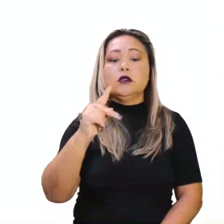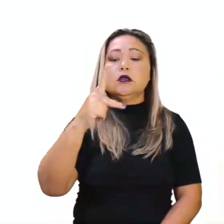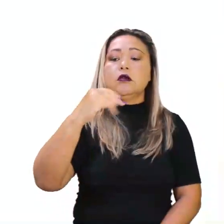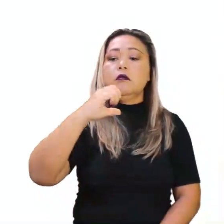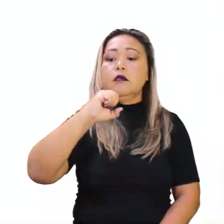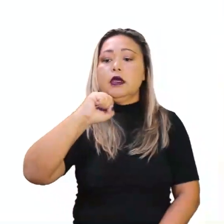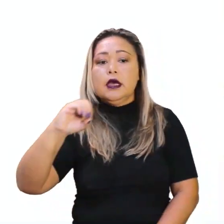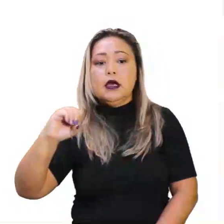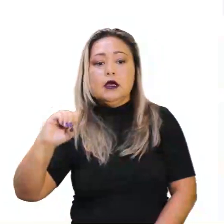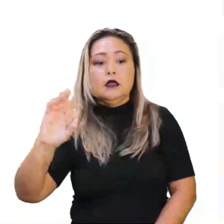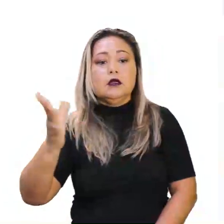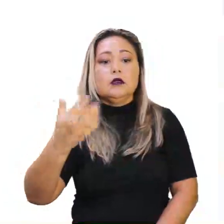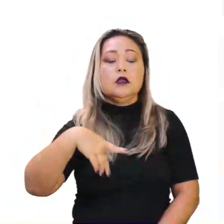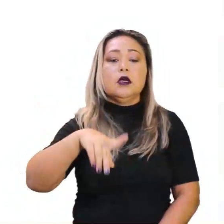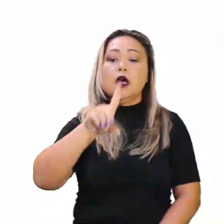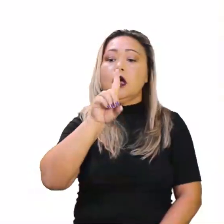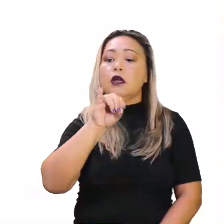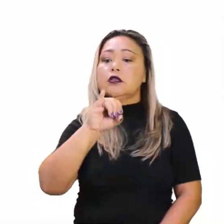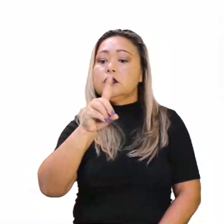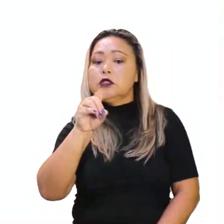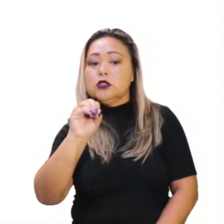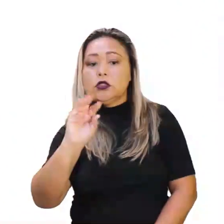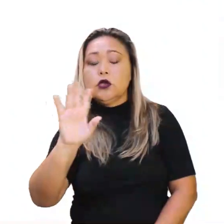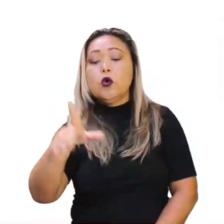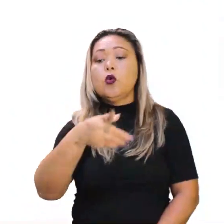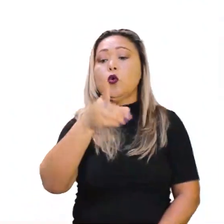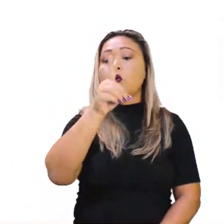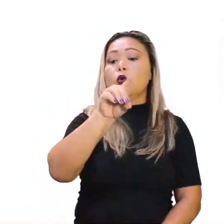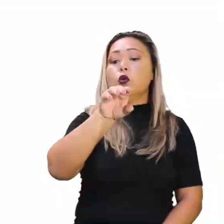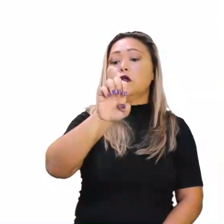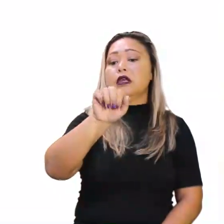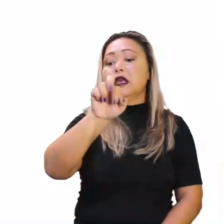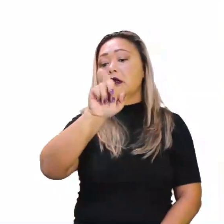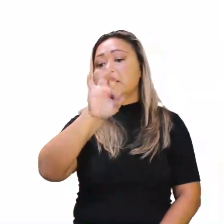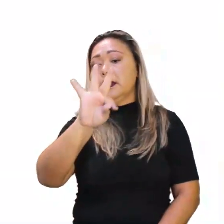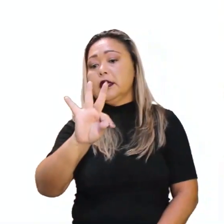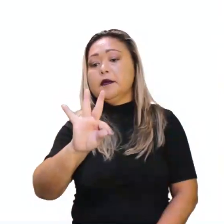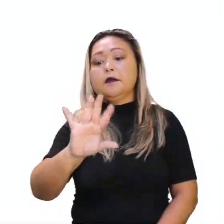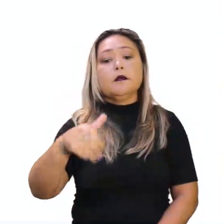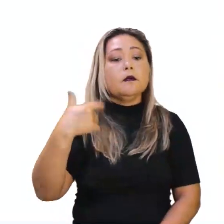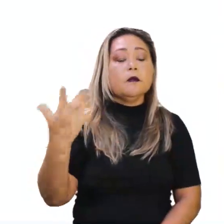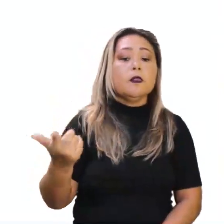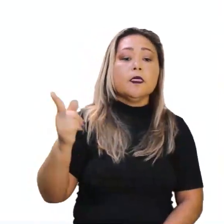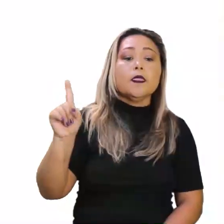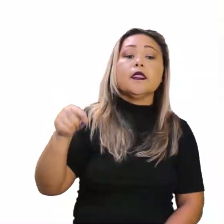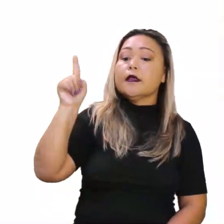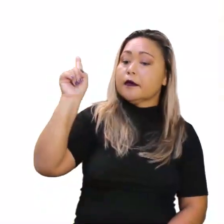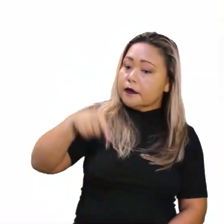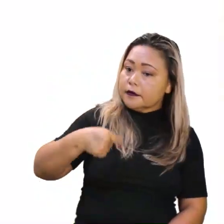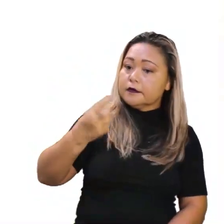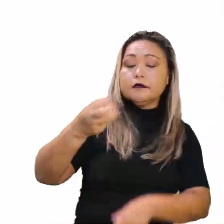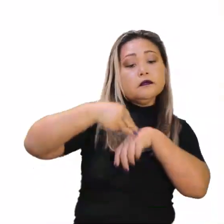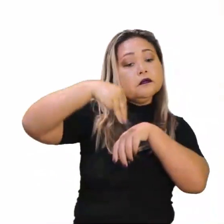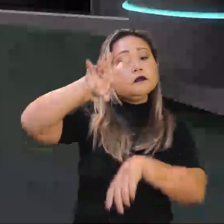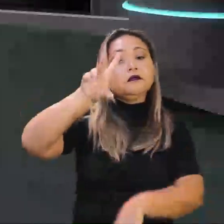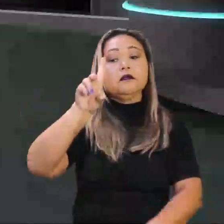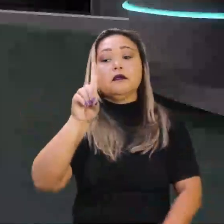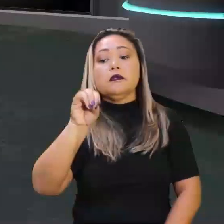Debré. Então, vamos ver quais desses aí está correto. Vamos lá. Mestre Didi. Pois